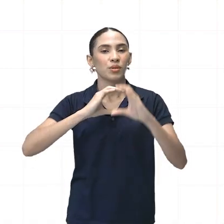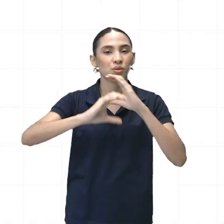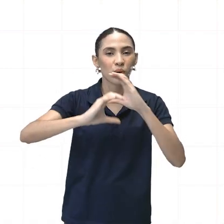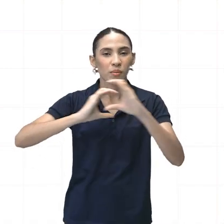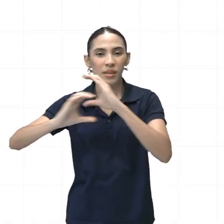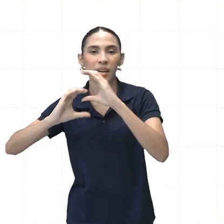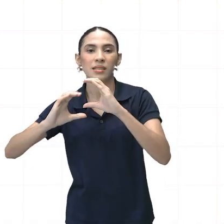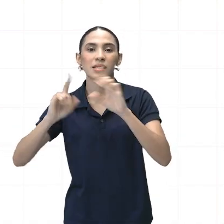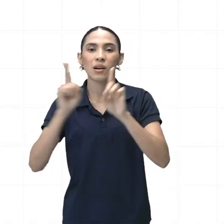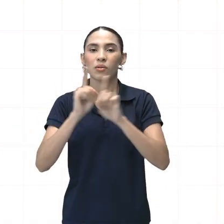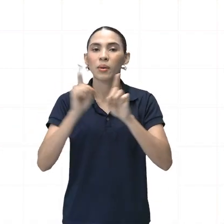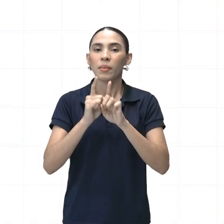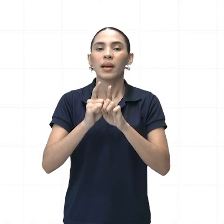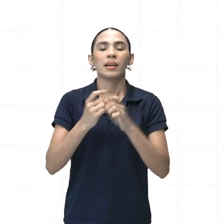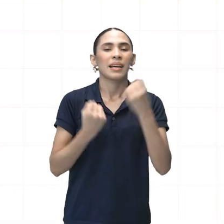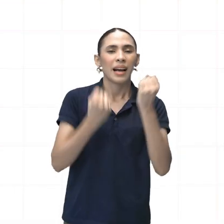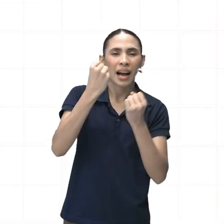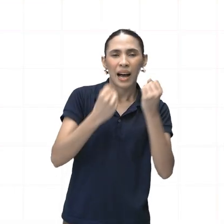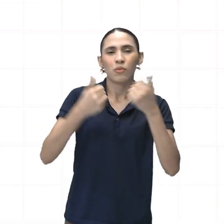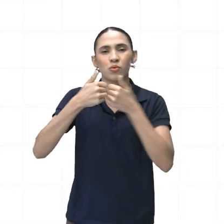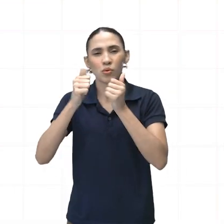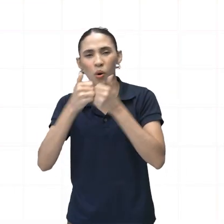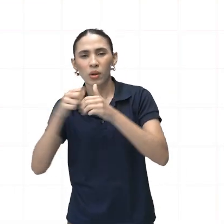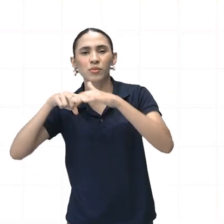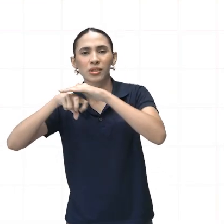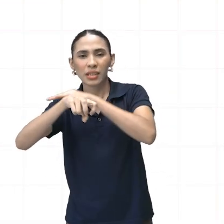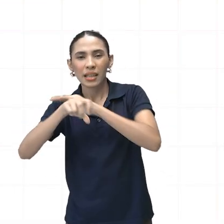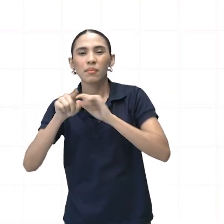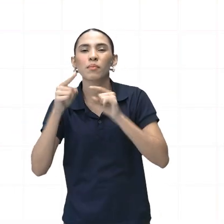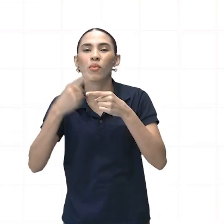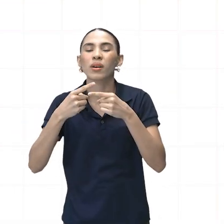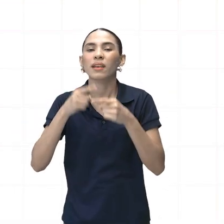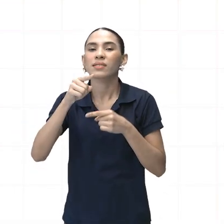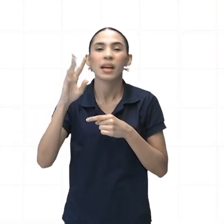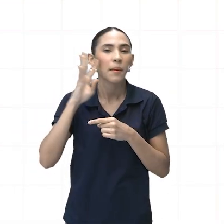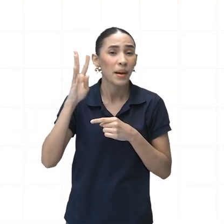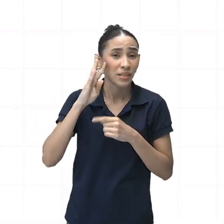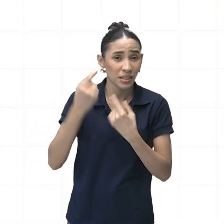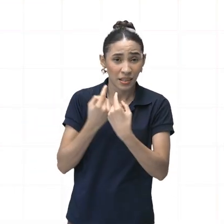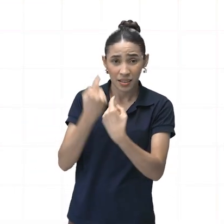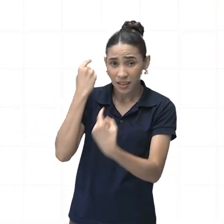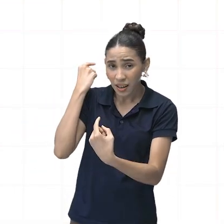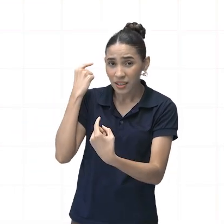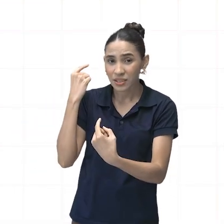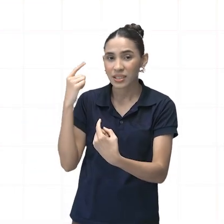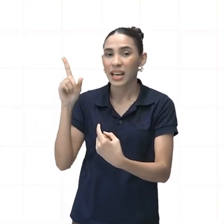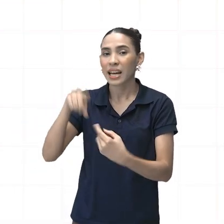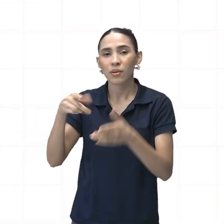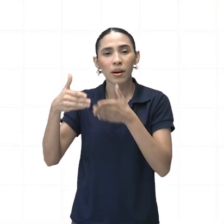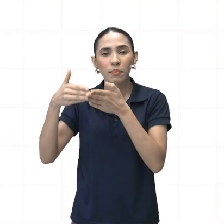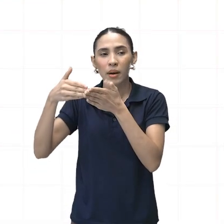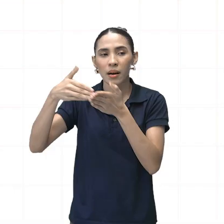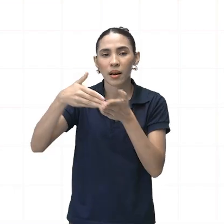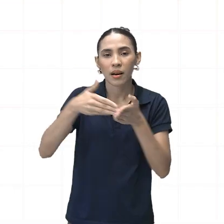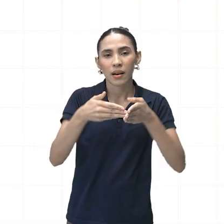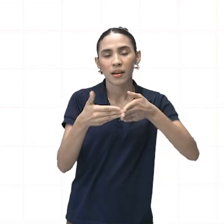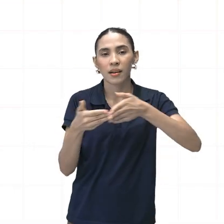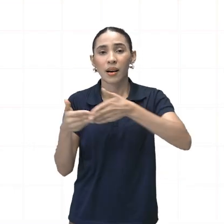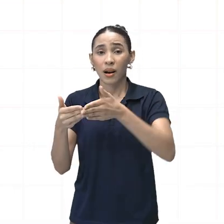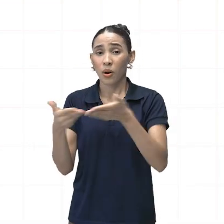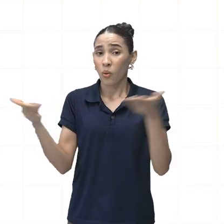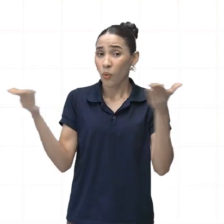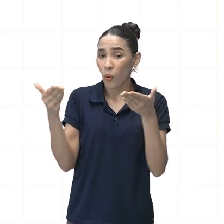os meios de transporte que nós temos atualmente. Porque imaginem, antigamente eram as caravelas, hoje já existem esses